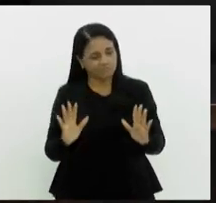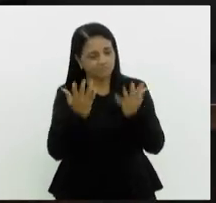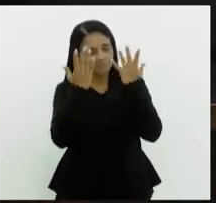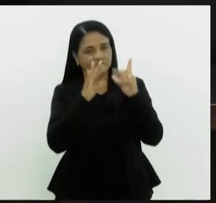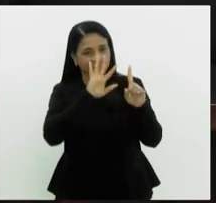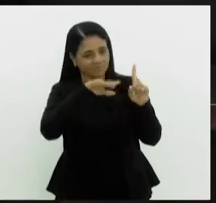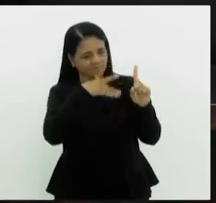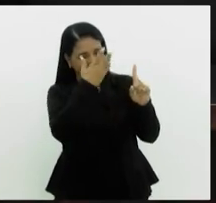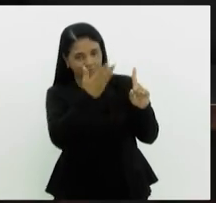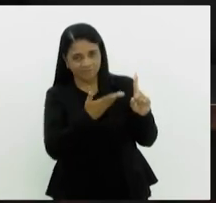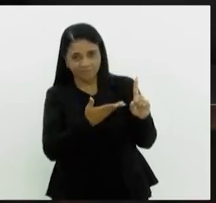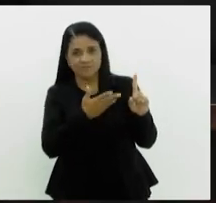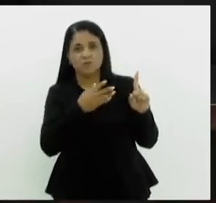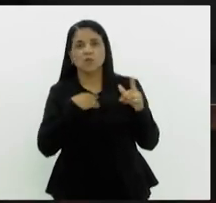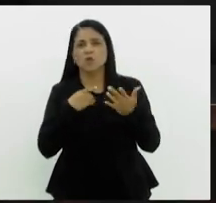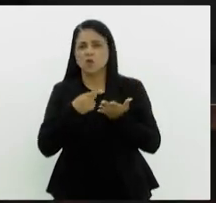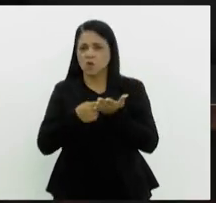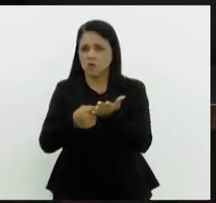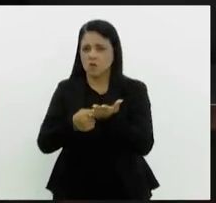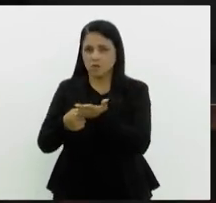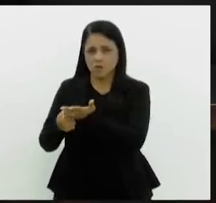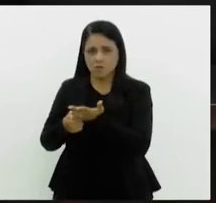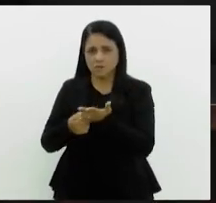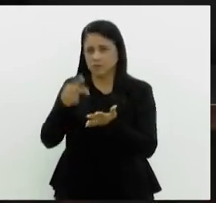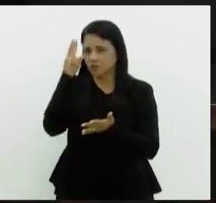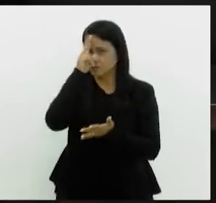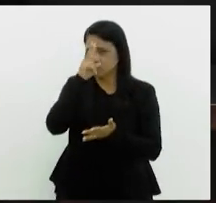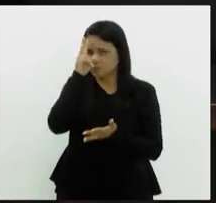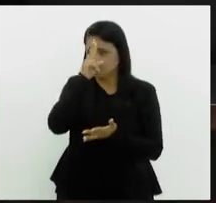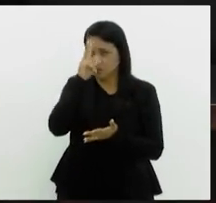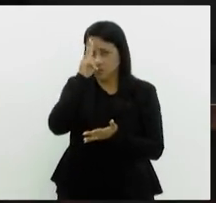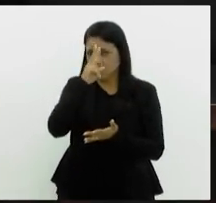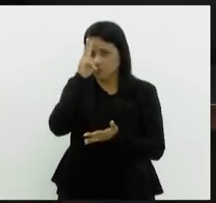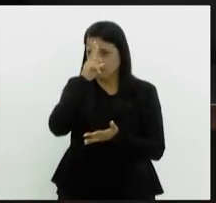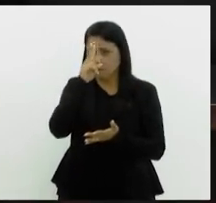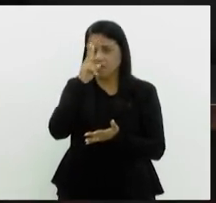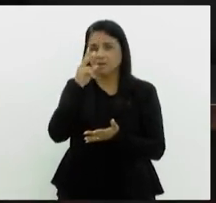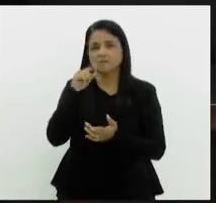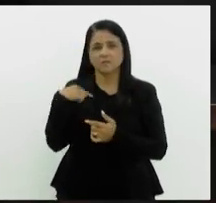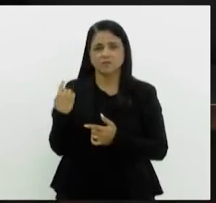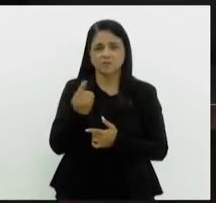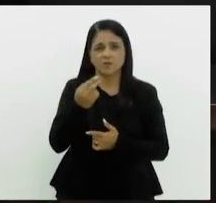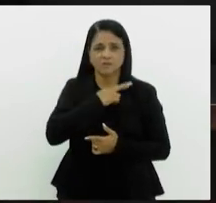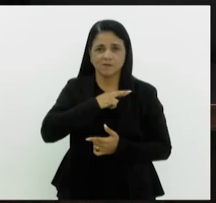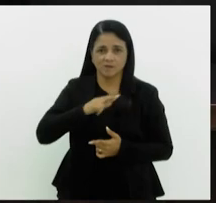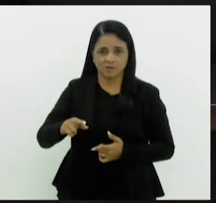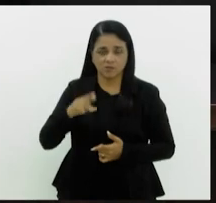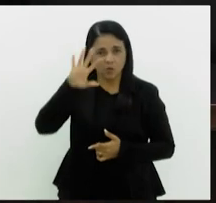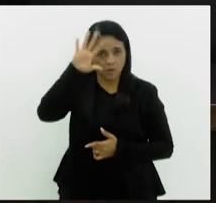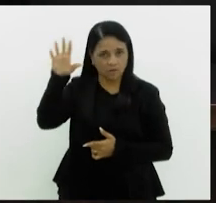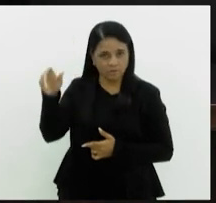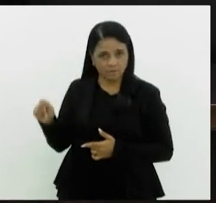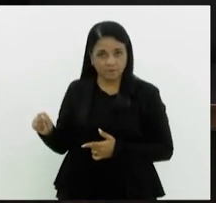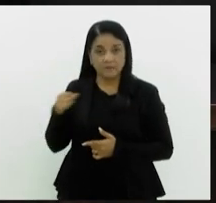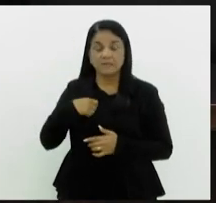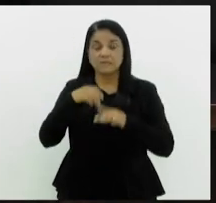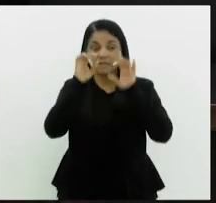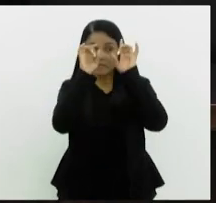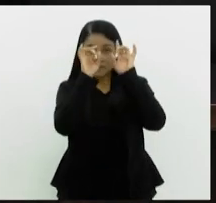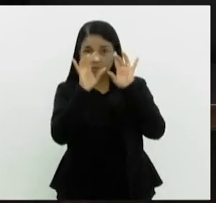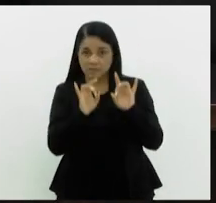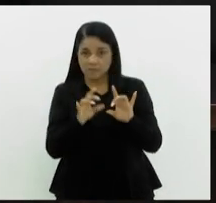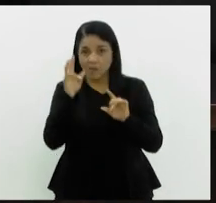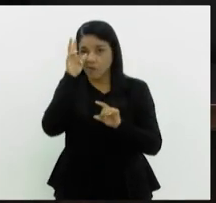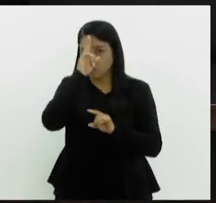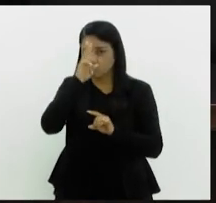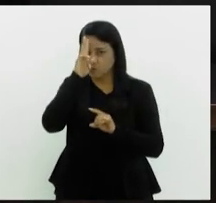tanto tem compromisso com a história das nossas religiões de matriz africana, em especial, toda a